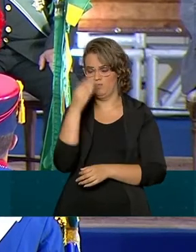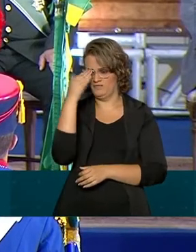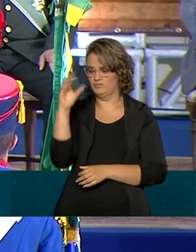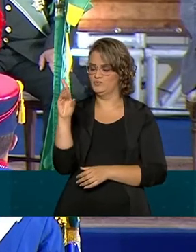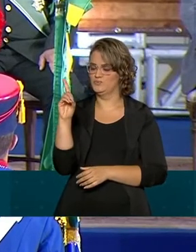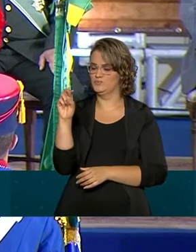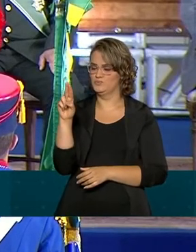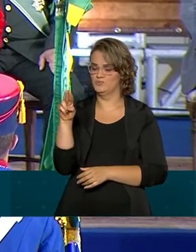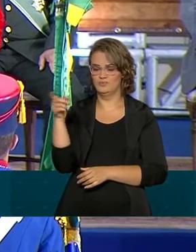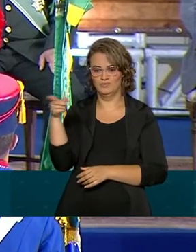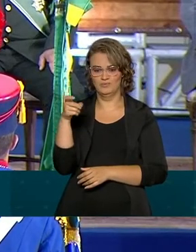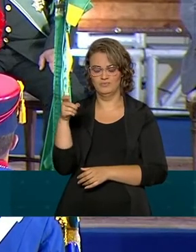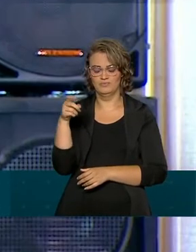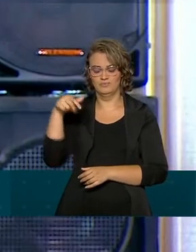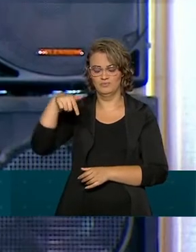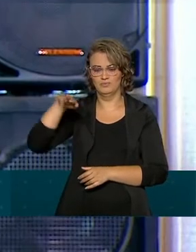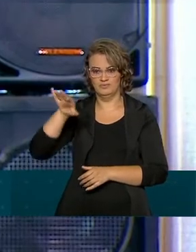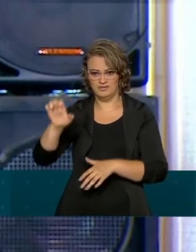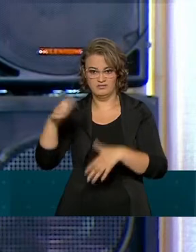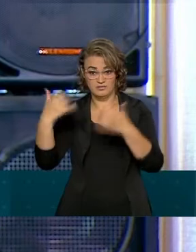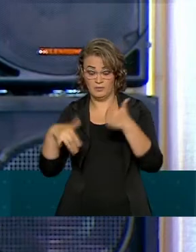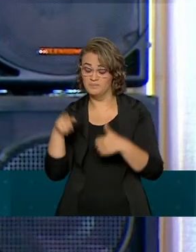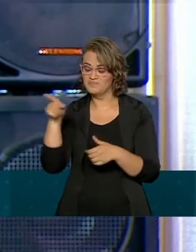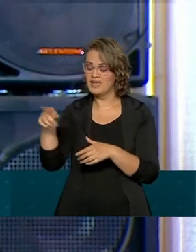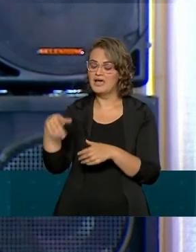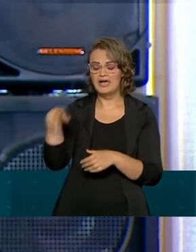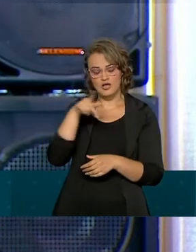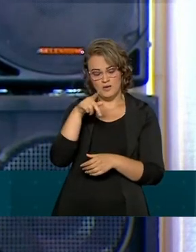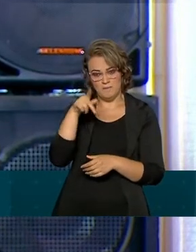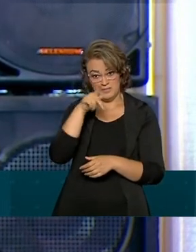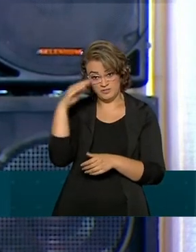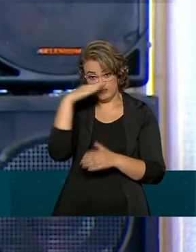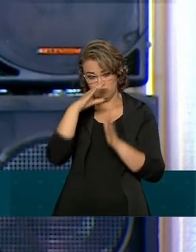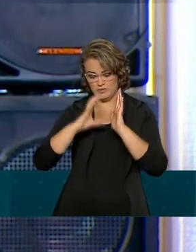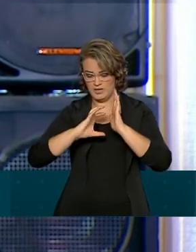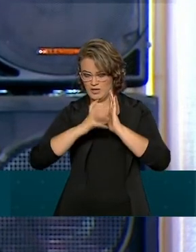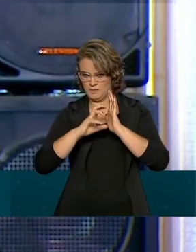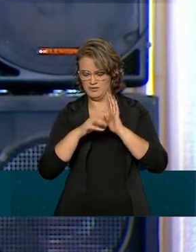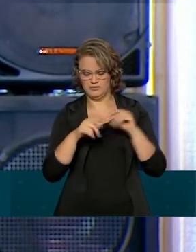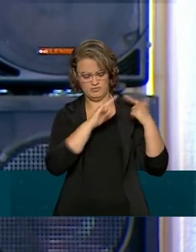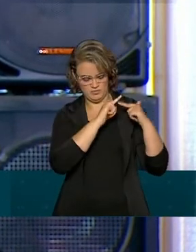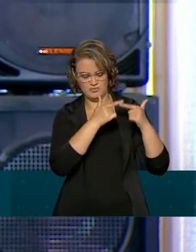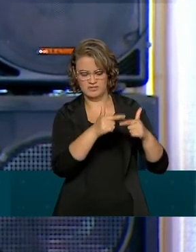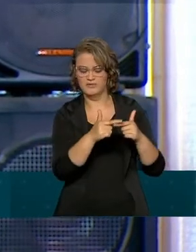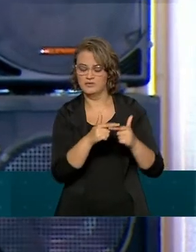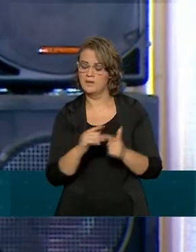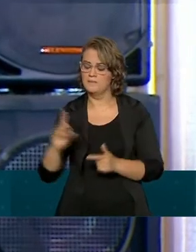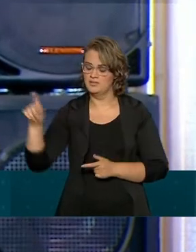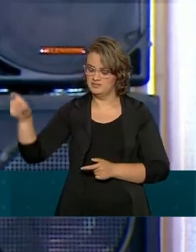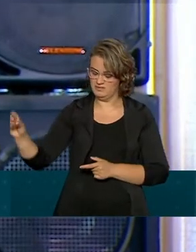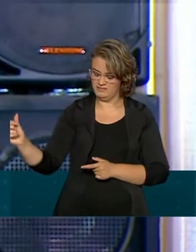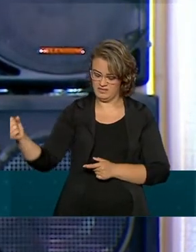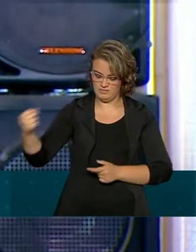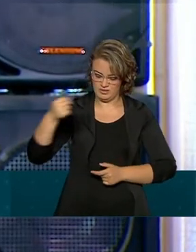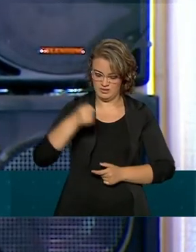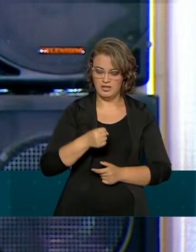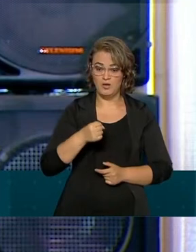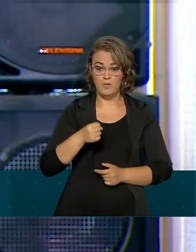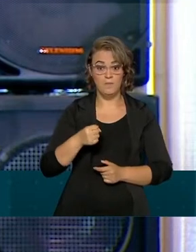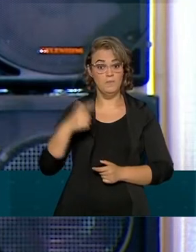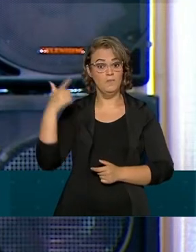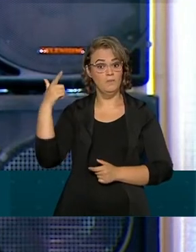que sendo ele do partido conservador mais compromissado com a pátria ao ser convidado pelo Imperador Dom Pedro